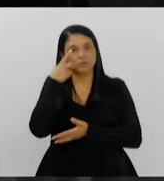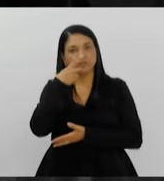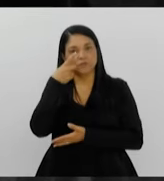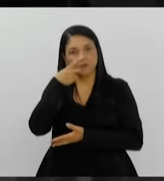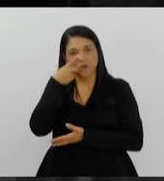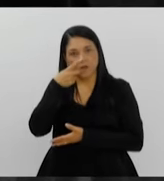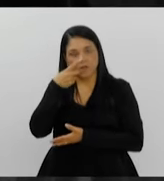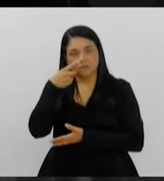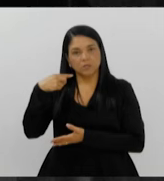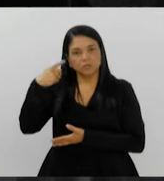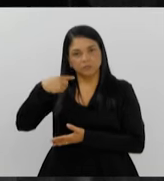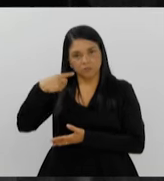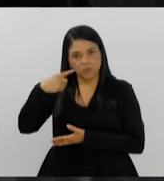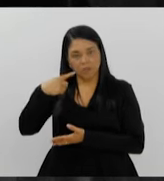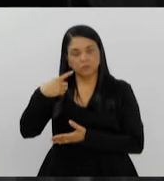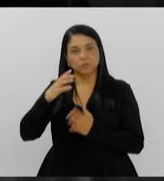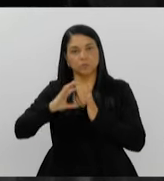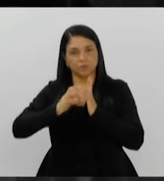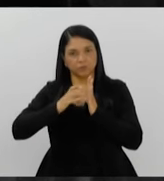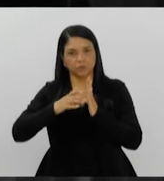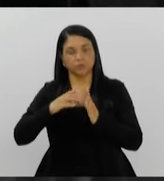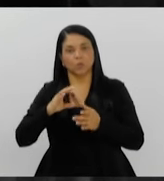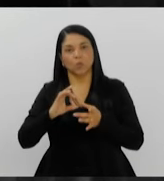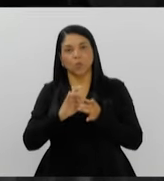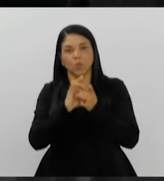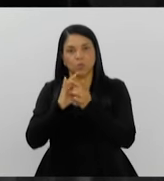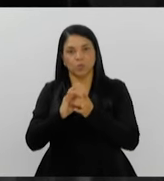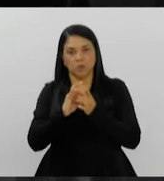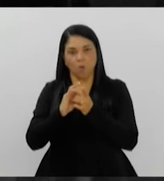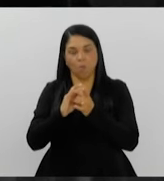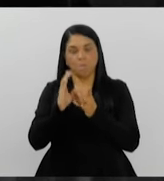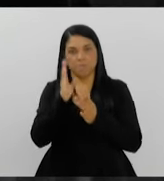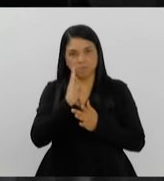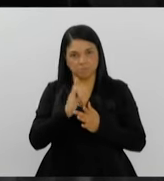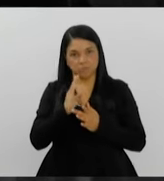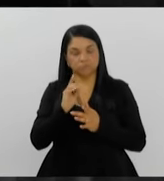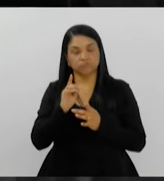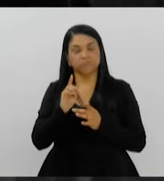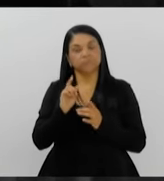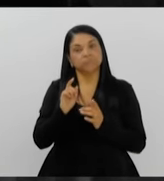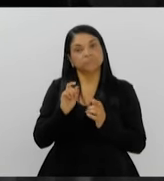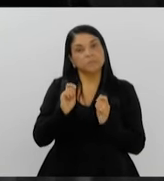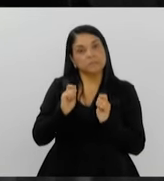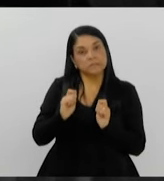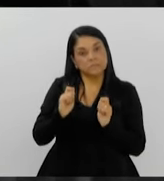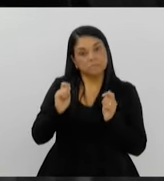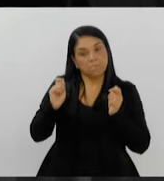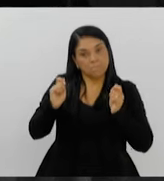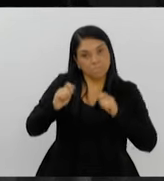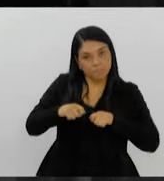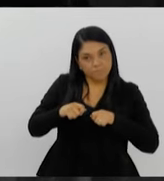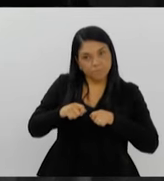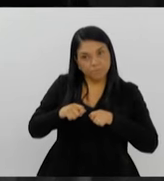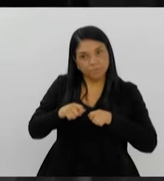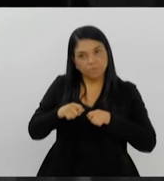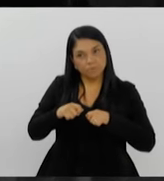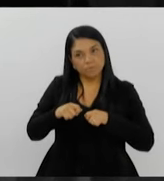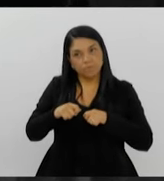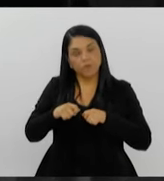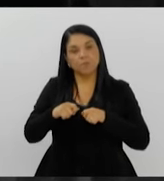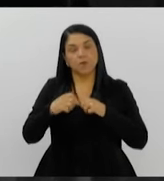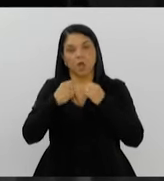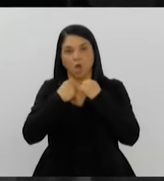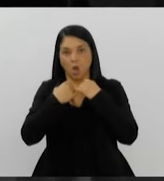me Pardo da União Brasil sobre a hipótese de poder ser marcada uma